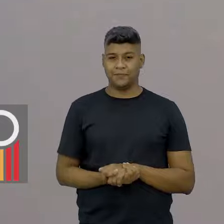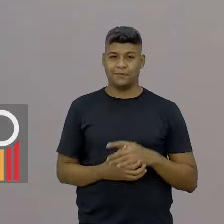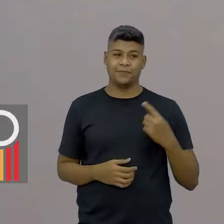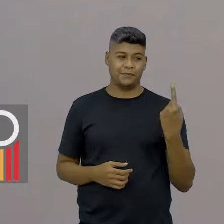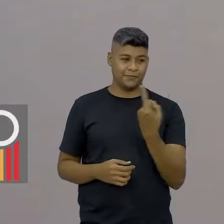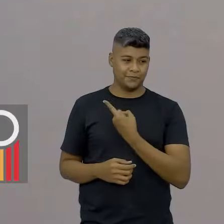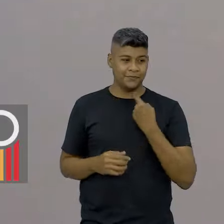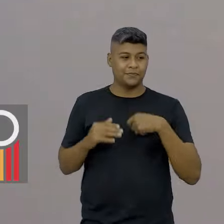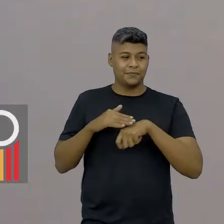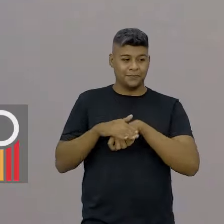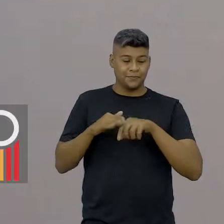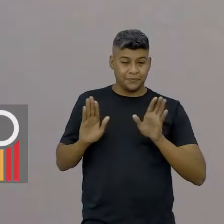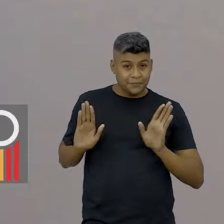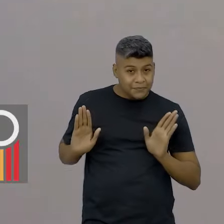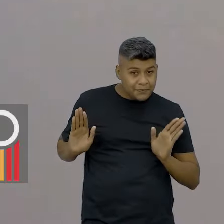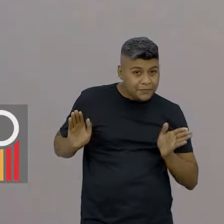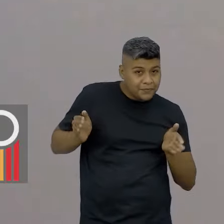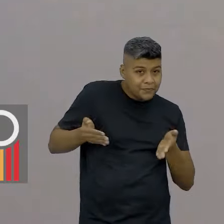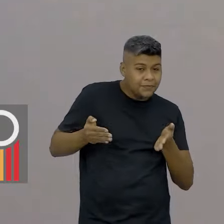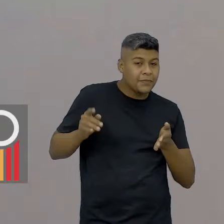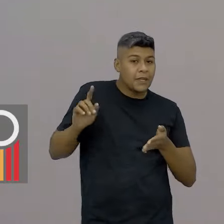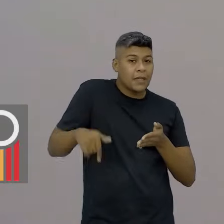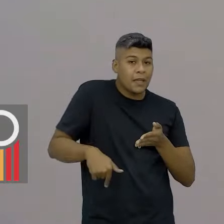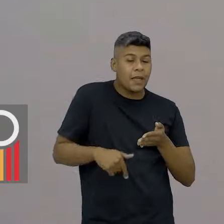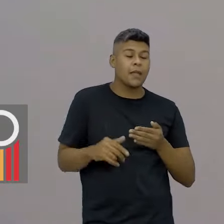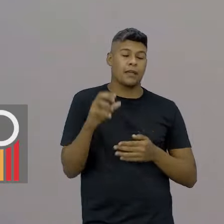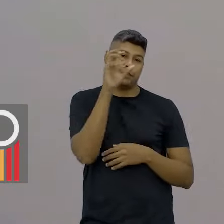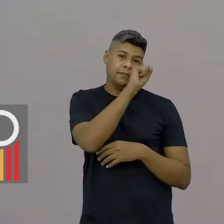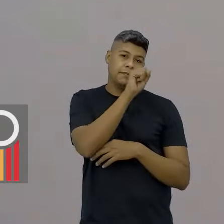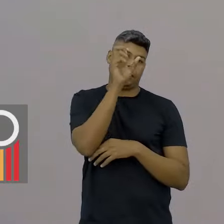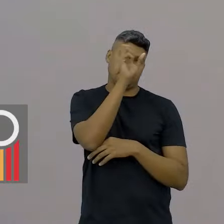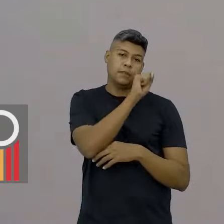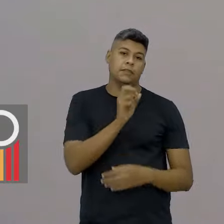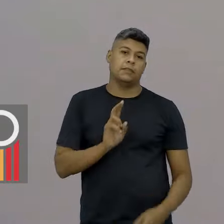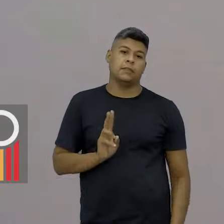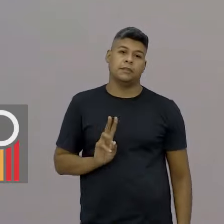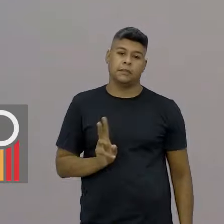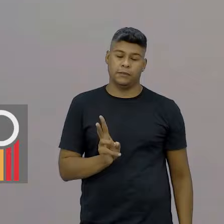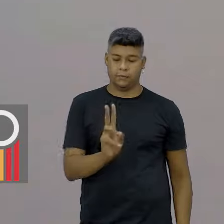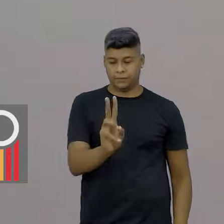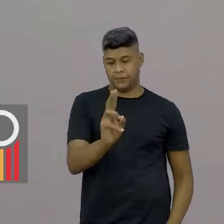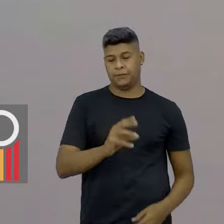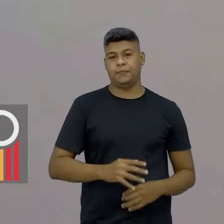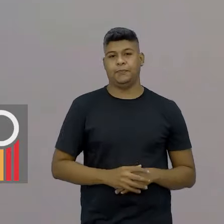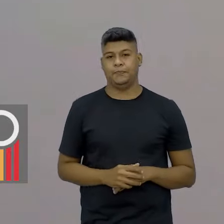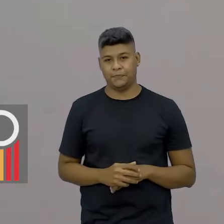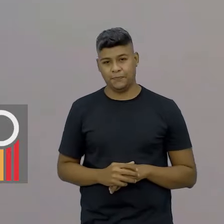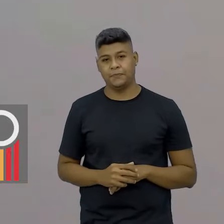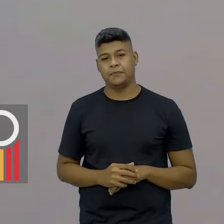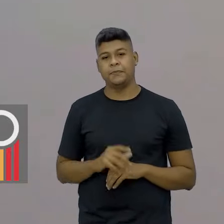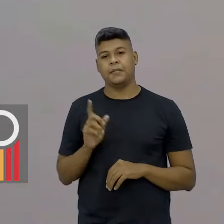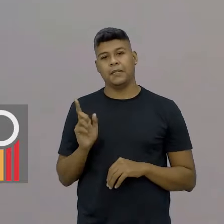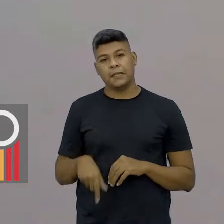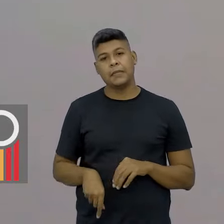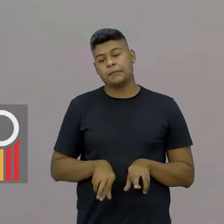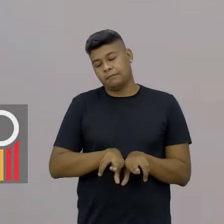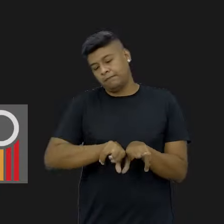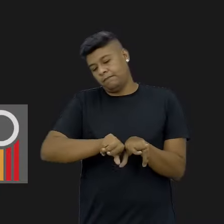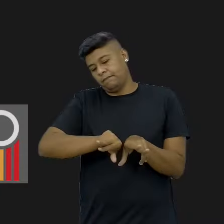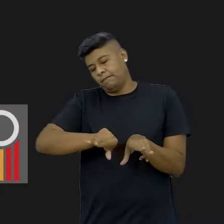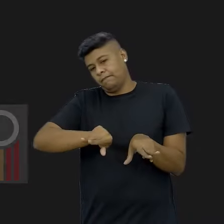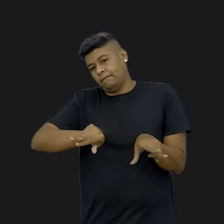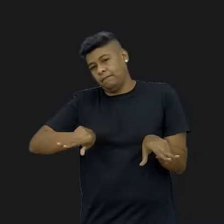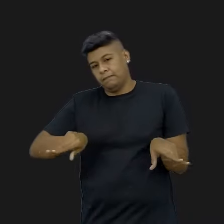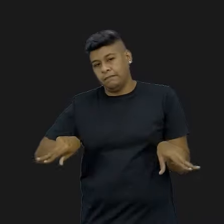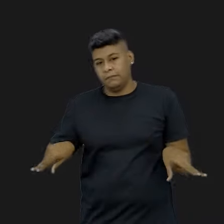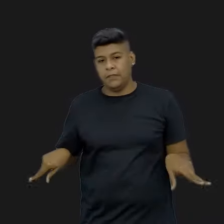como foco a sequência 2 do material Aprender Sempre, que trata das receitas.